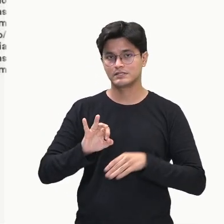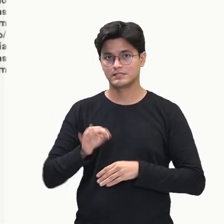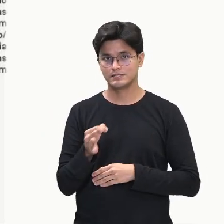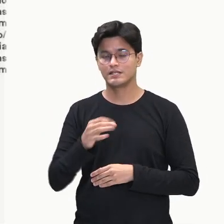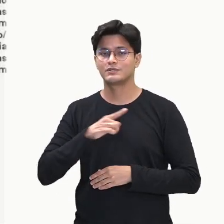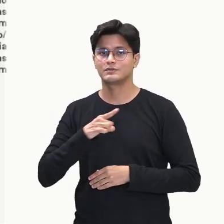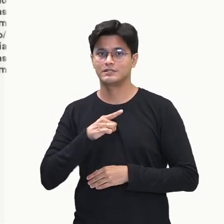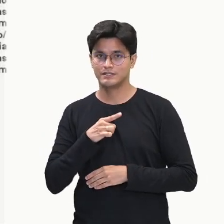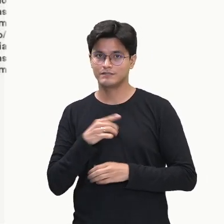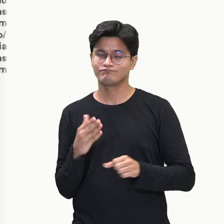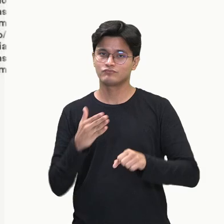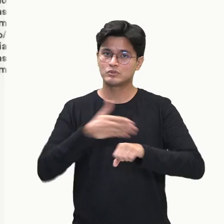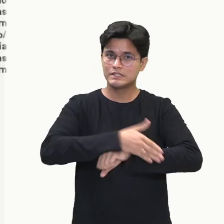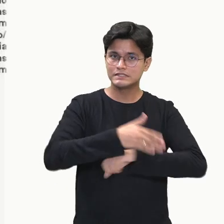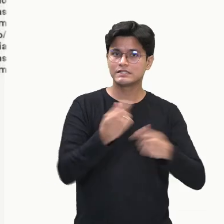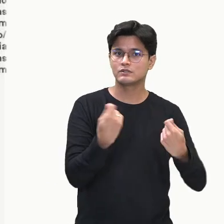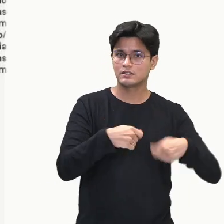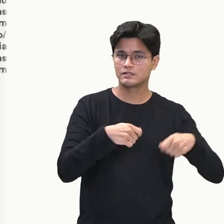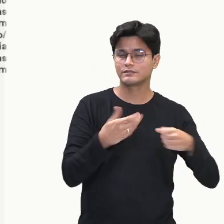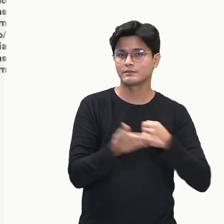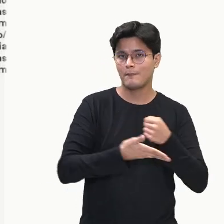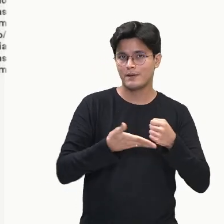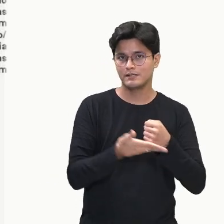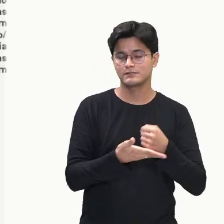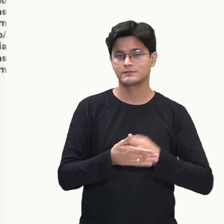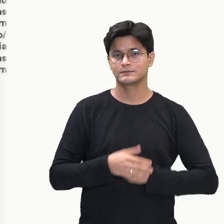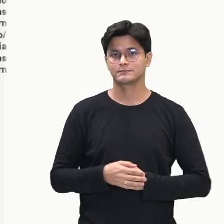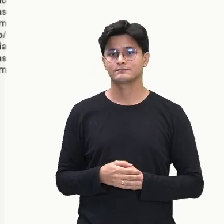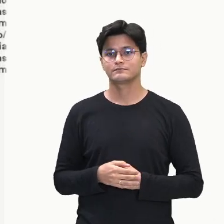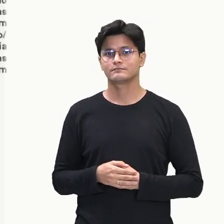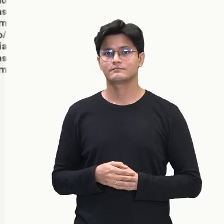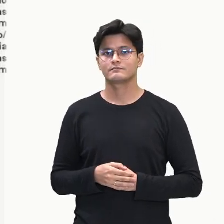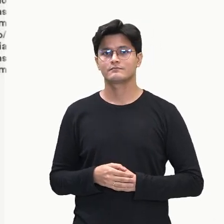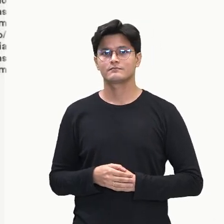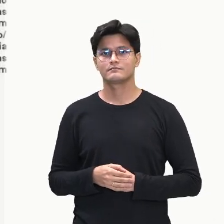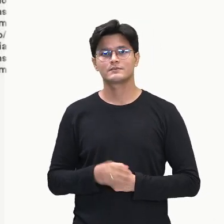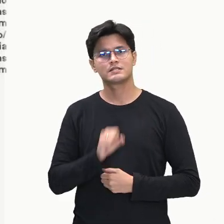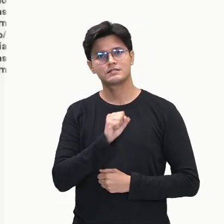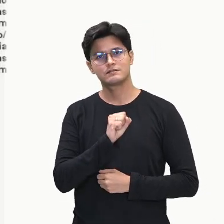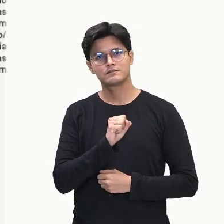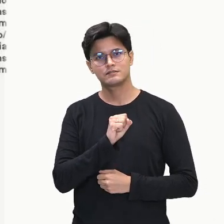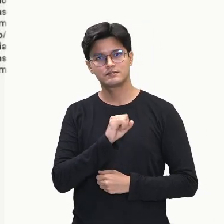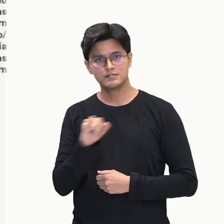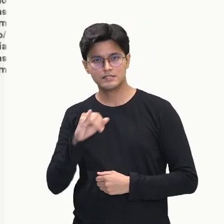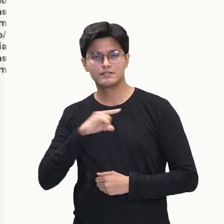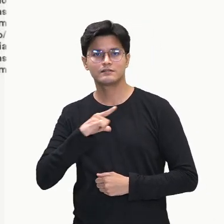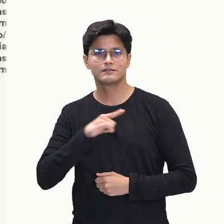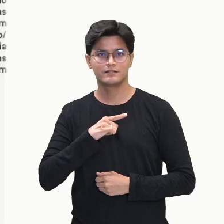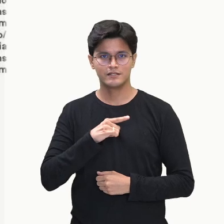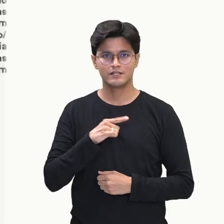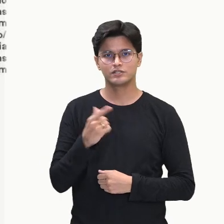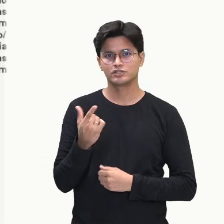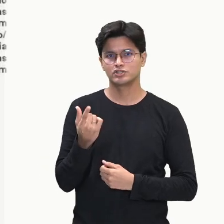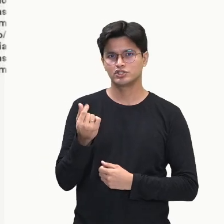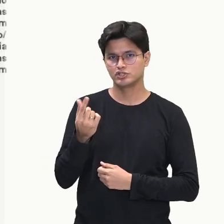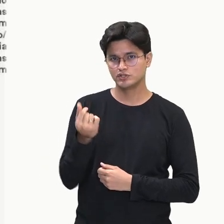nos acessos aos diversos serviços. Quanto maiores são as diferenças de renda entre a